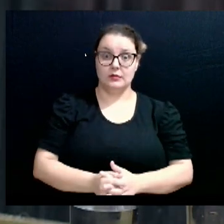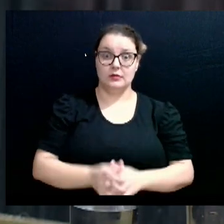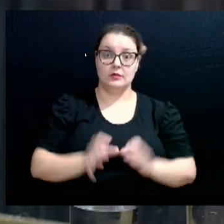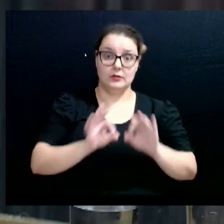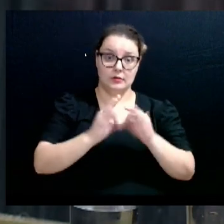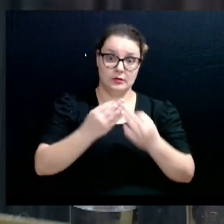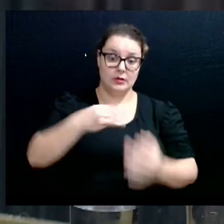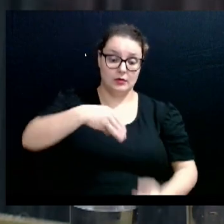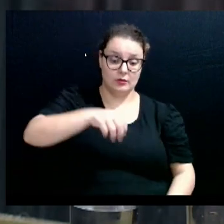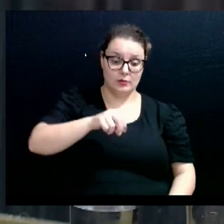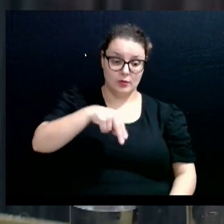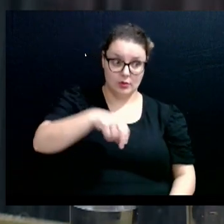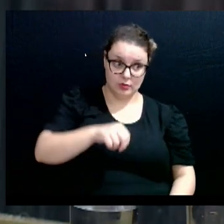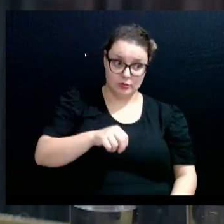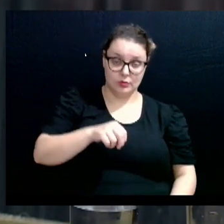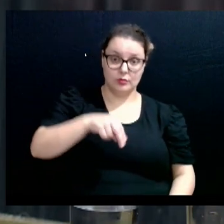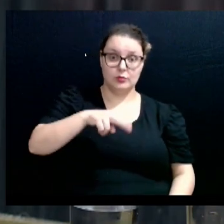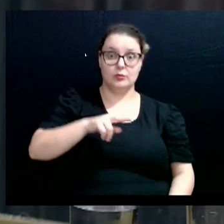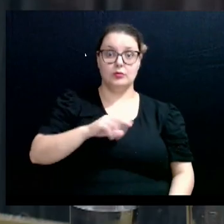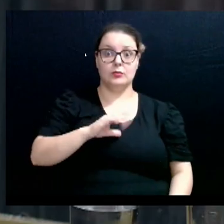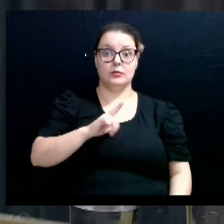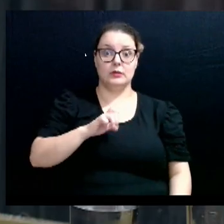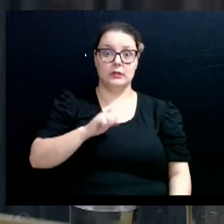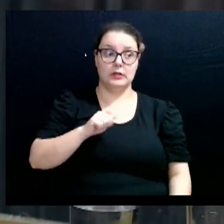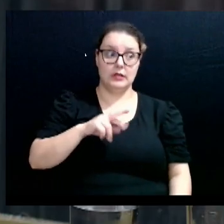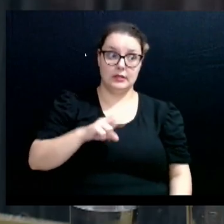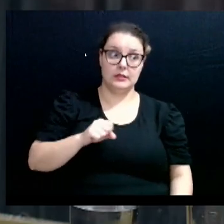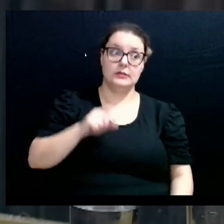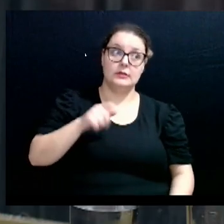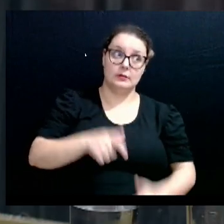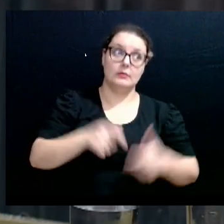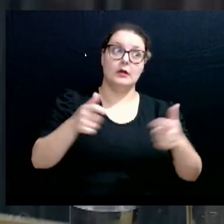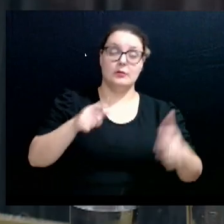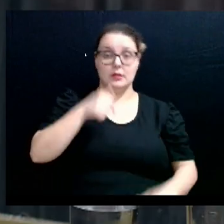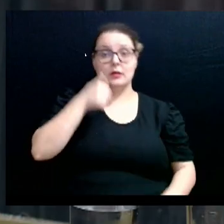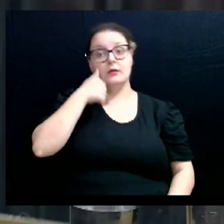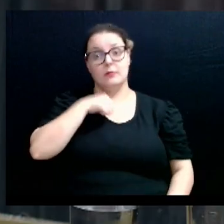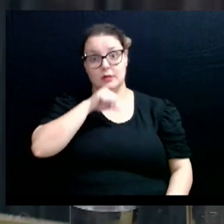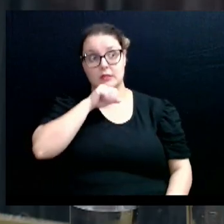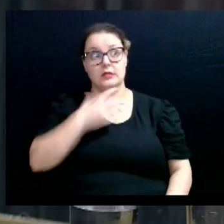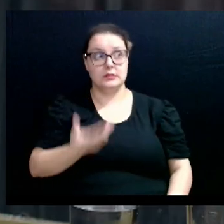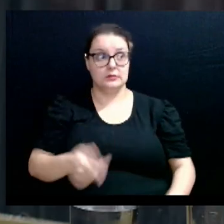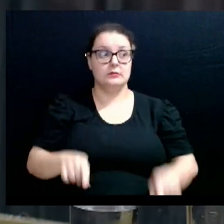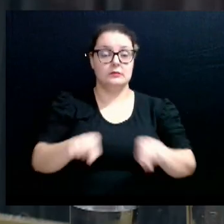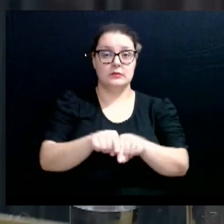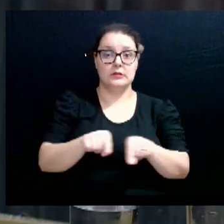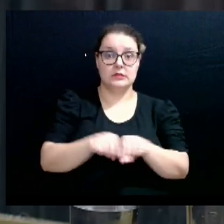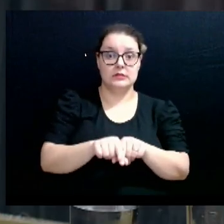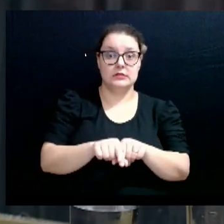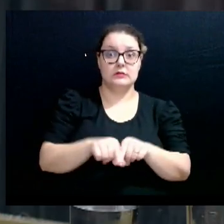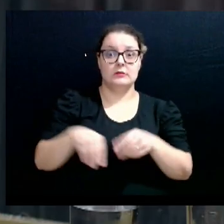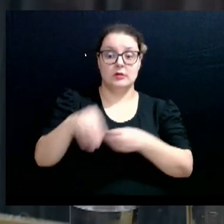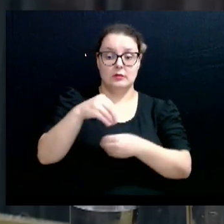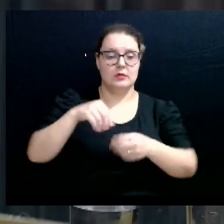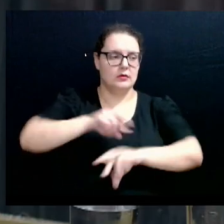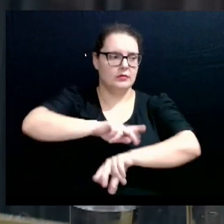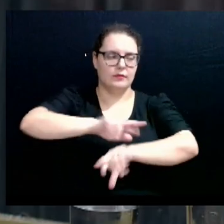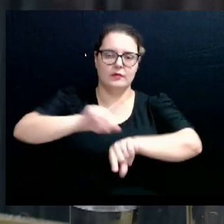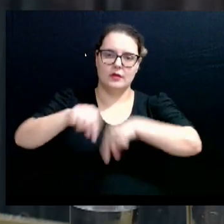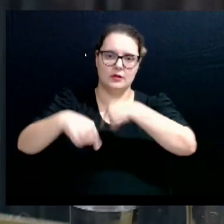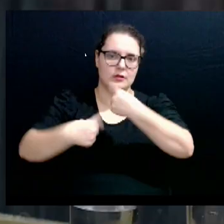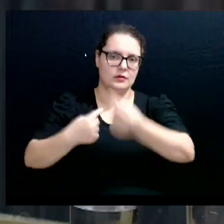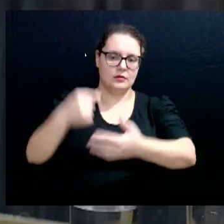mononucleares, né, são mães. Uhum. Mas ele também esbarra em inúmeras outras